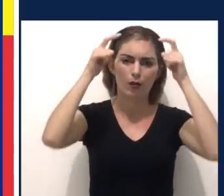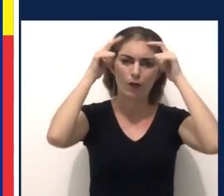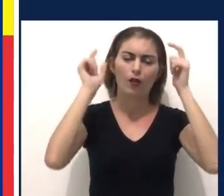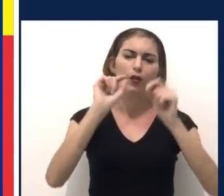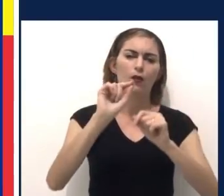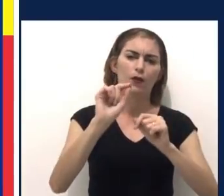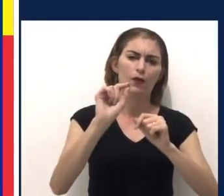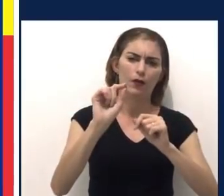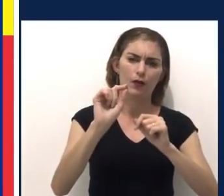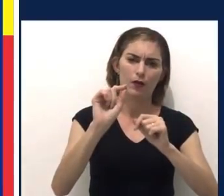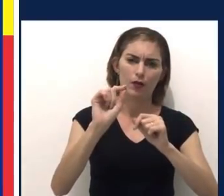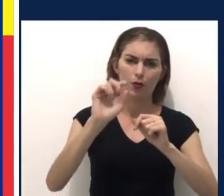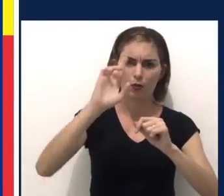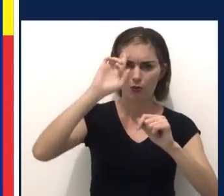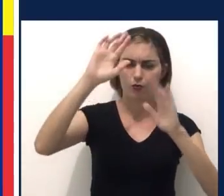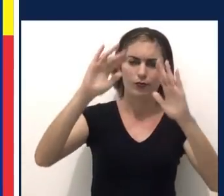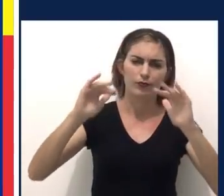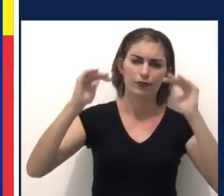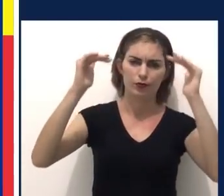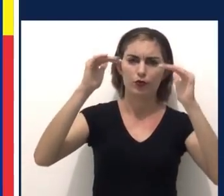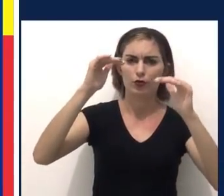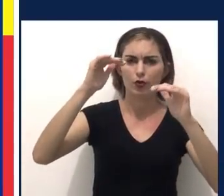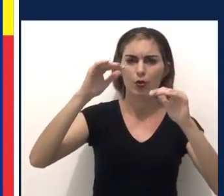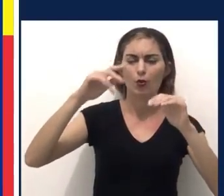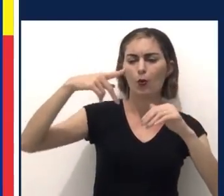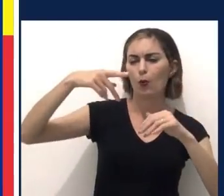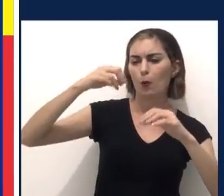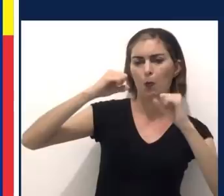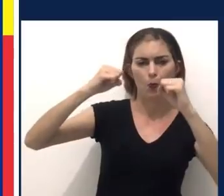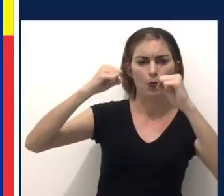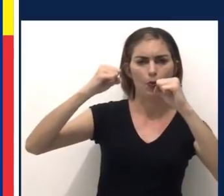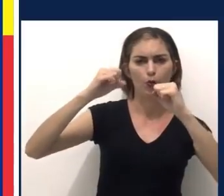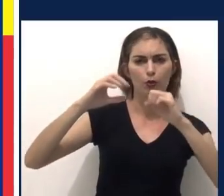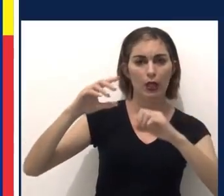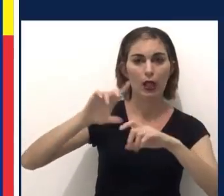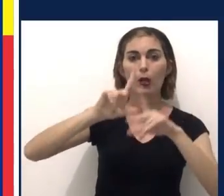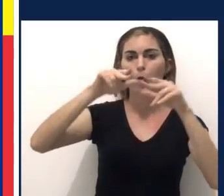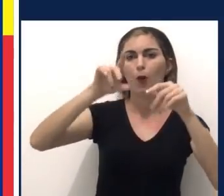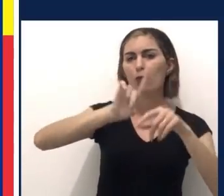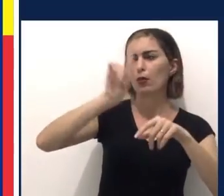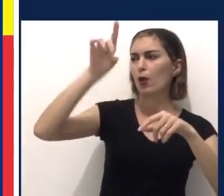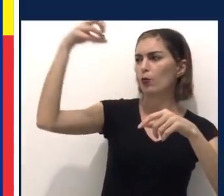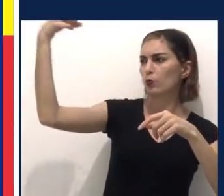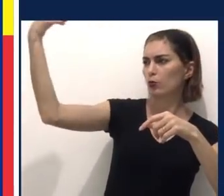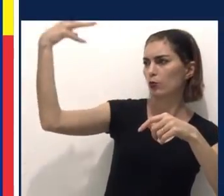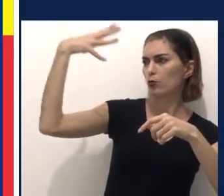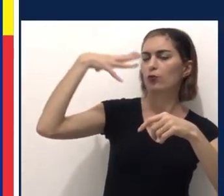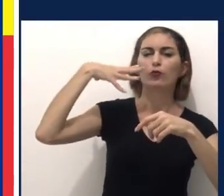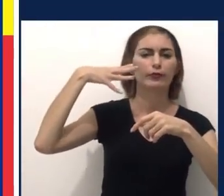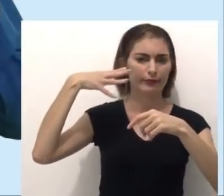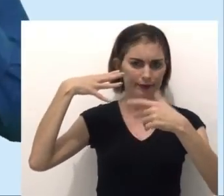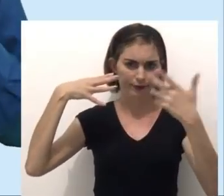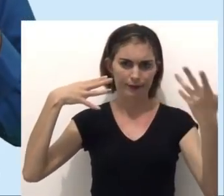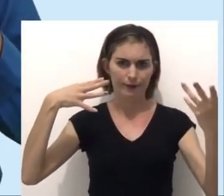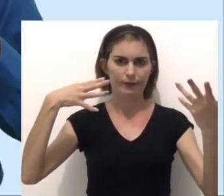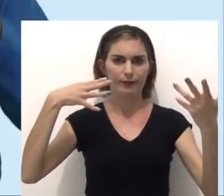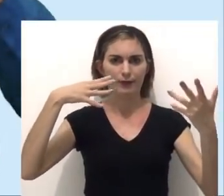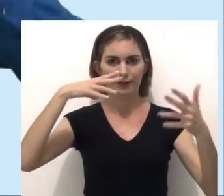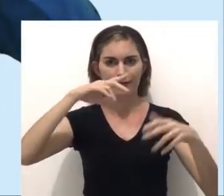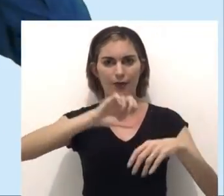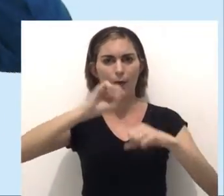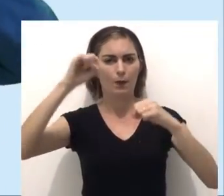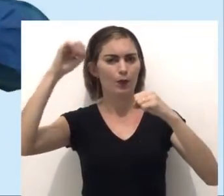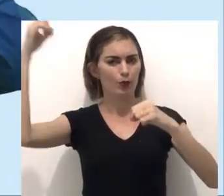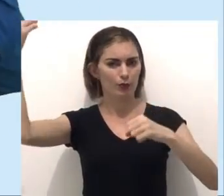que o rei é o quê? É detentor de um poder delegado por Deus. Então, o rei